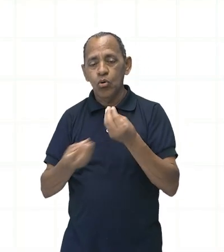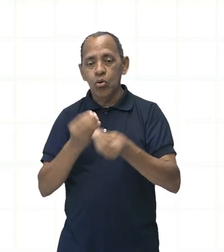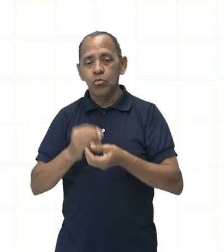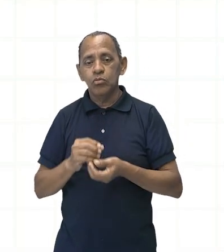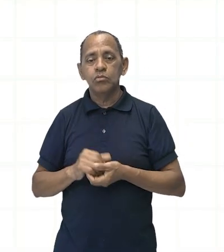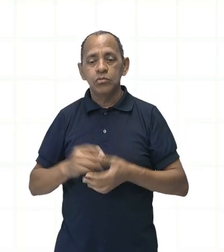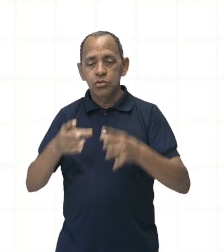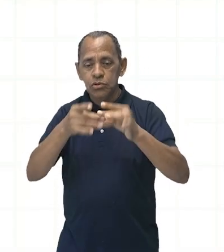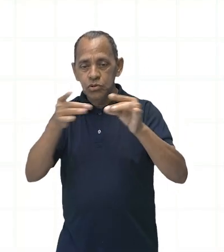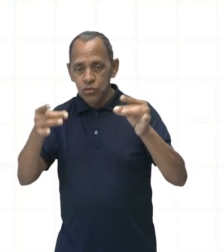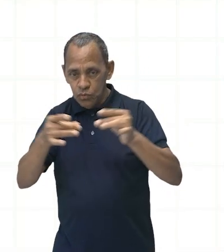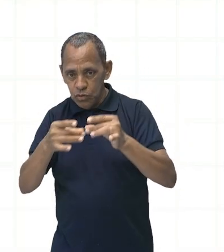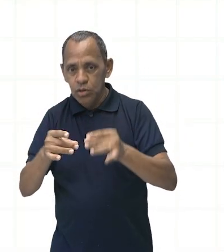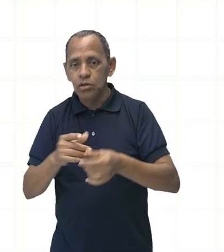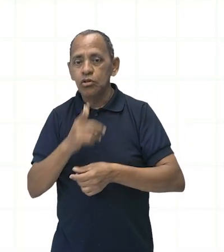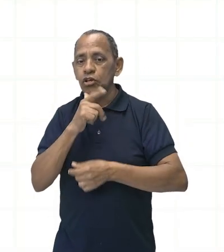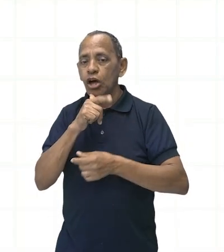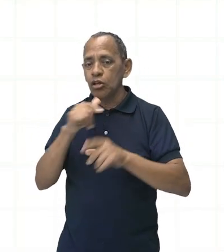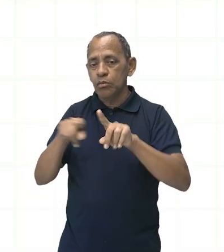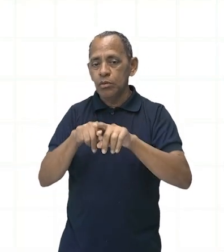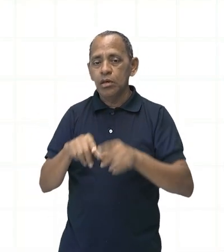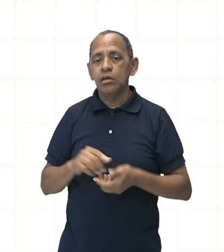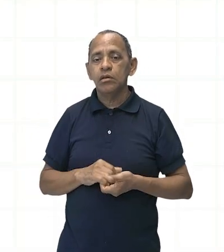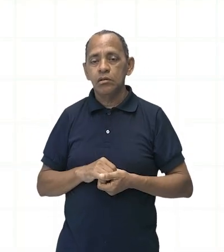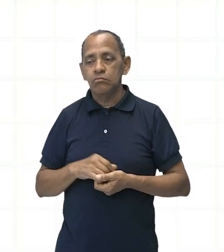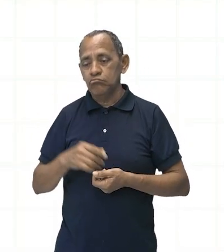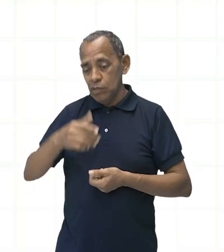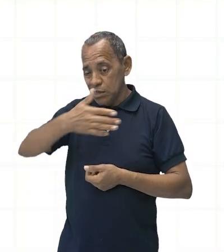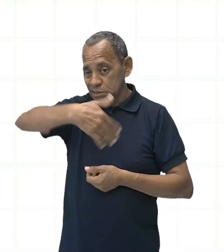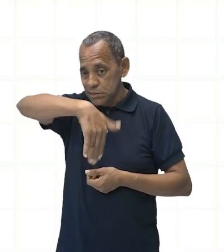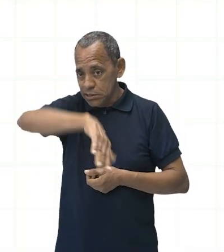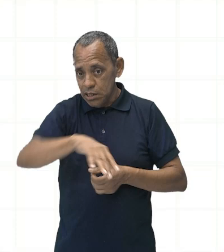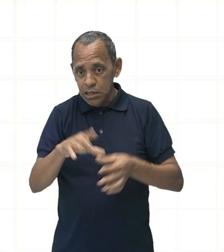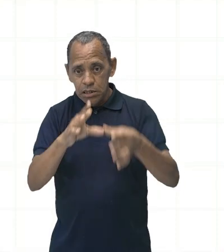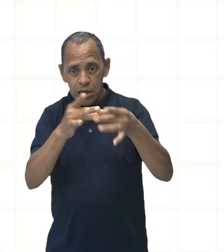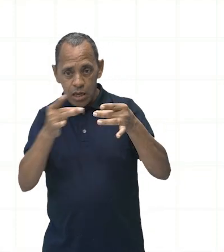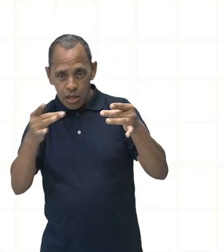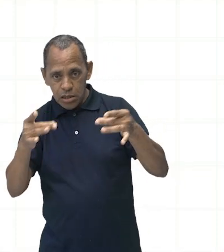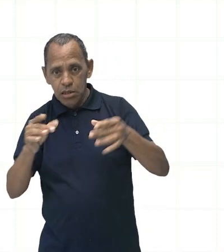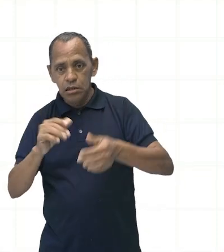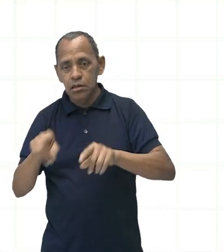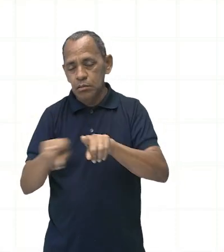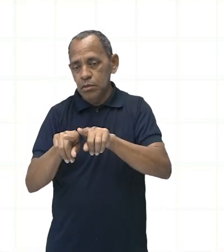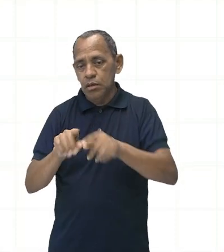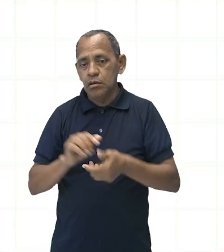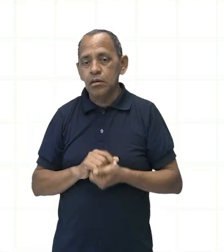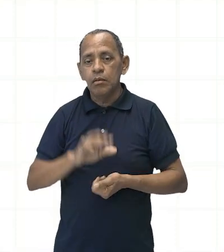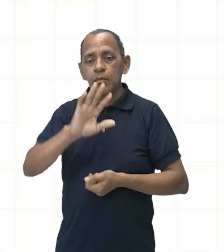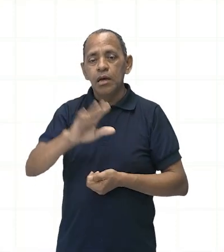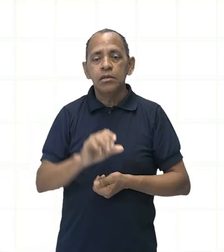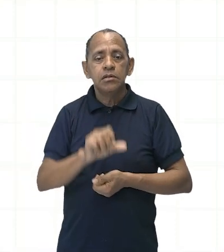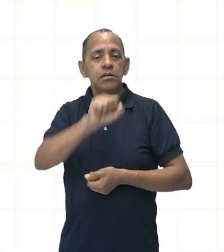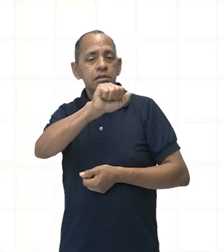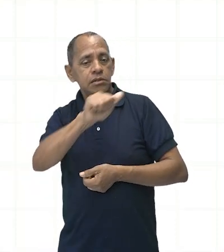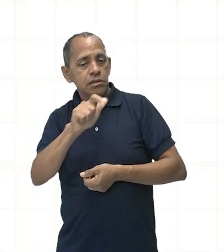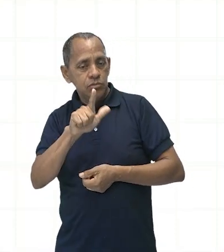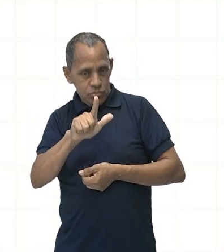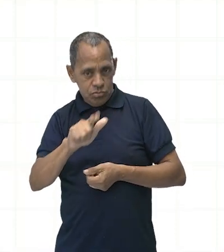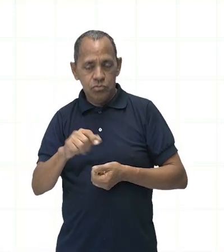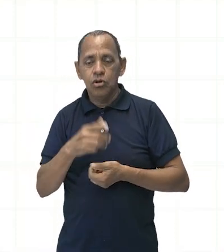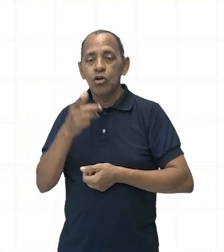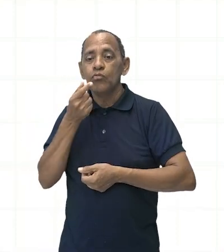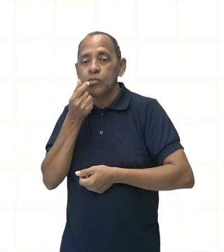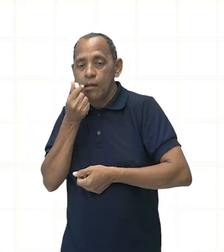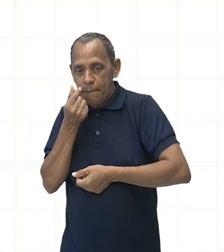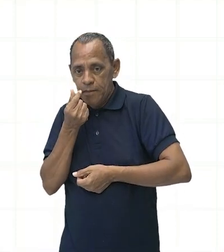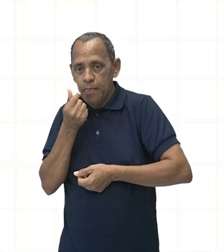lembrem que nós sempre levamos em consideração um meio aquoso. Já o sal, ele é o